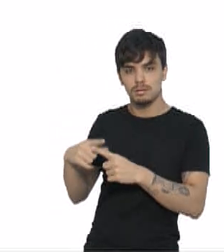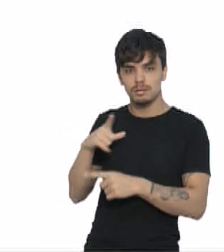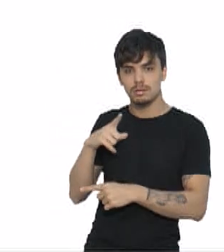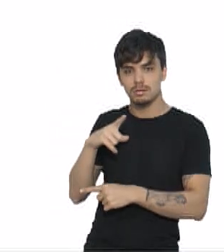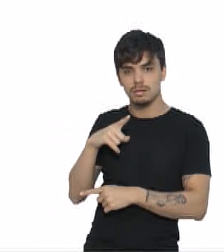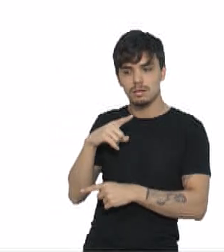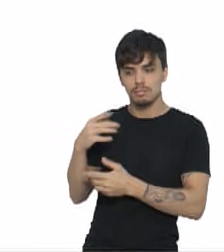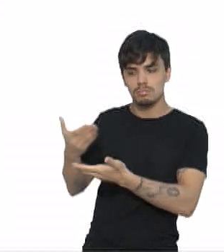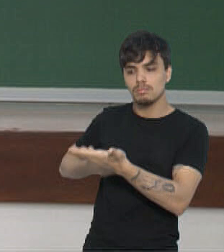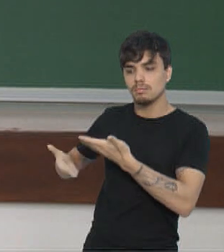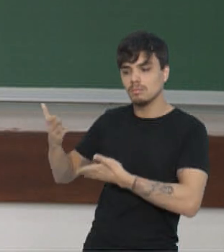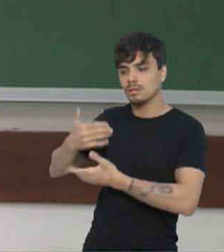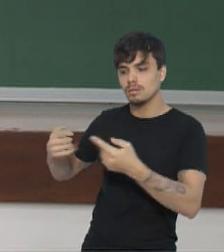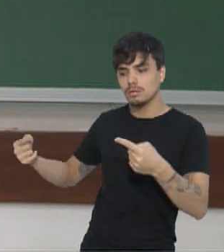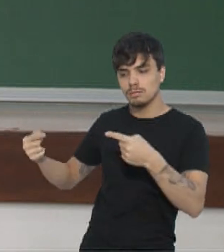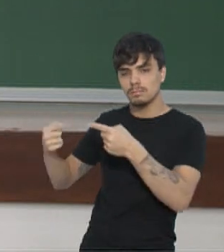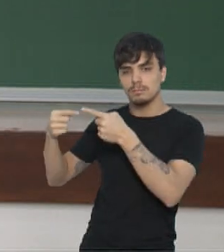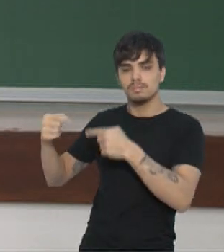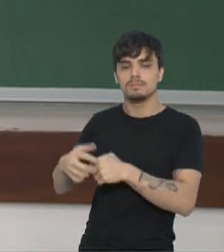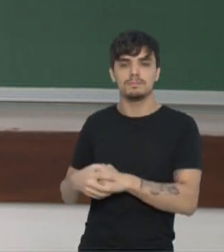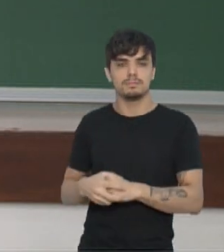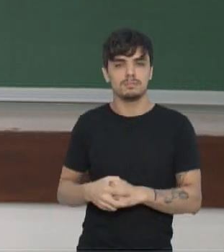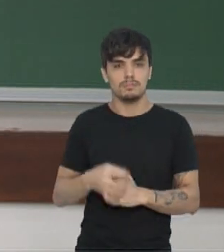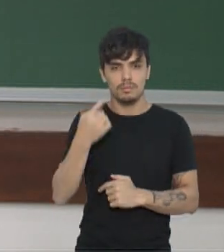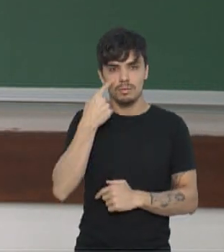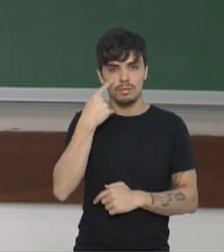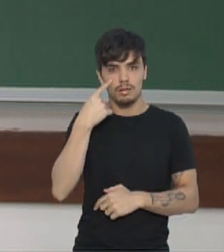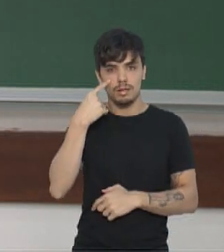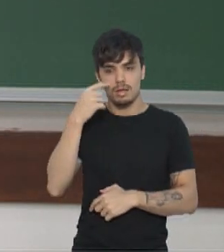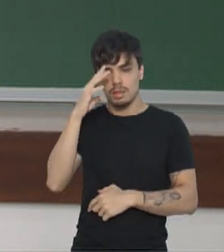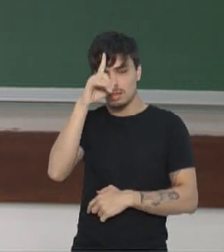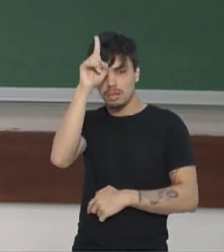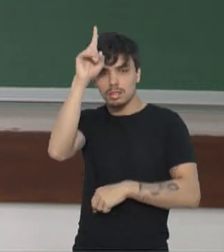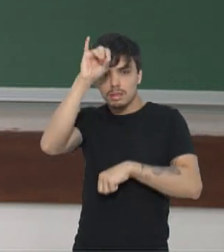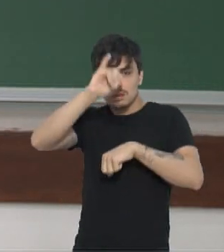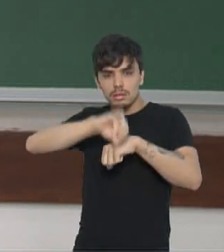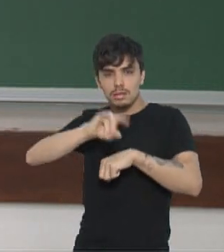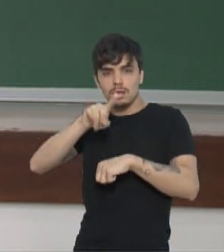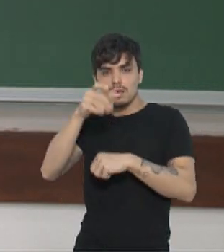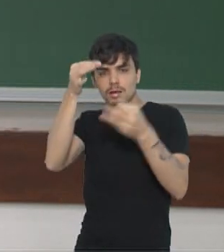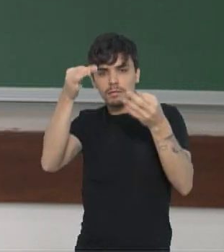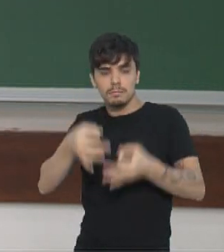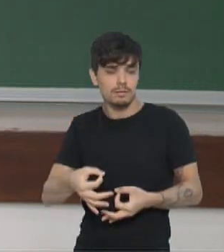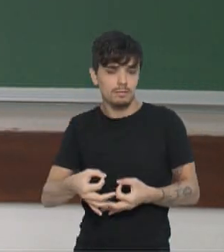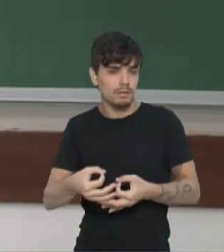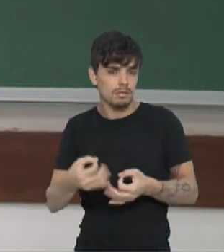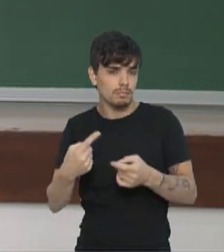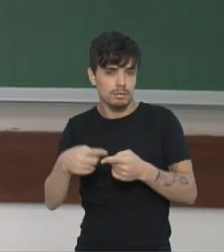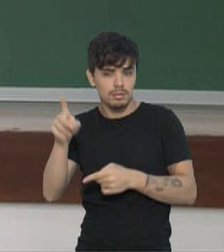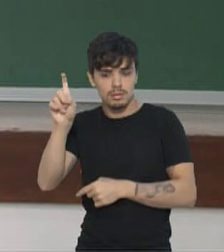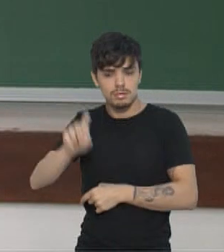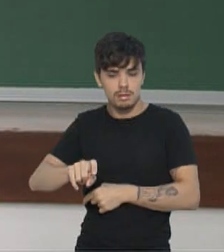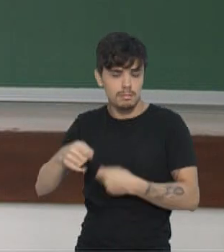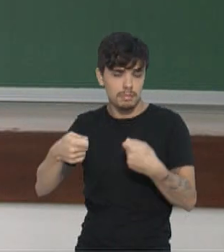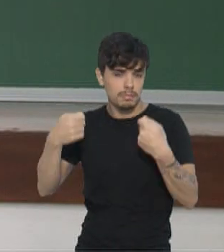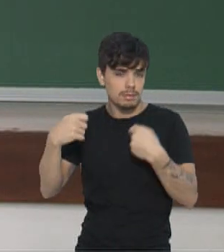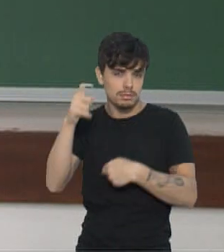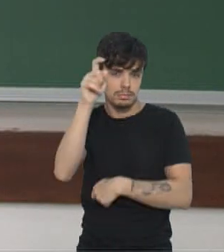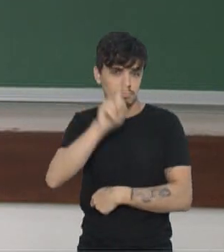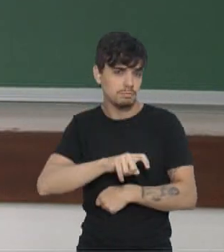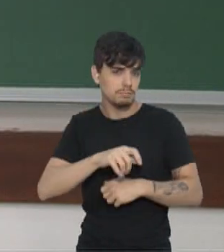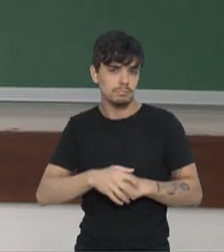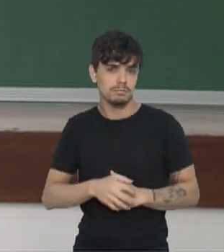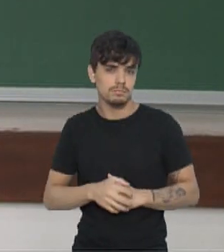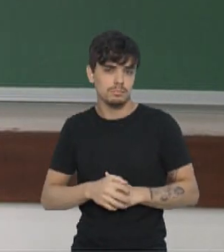harmônicas entre si. Então a ideia está aqui no centro. Ó. É perfeito porque as coisas são como deveriam ser